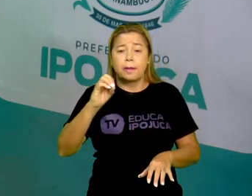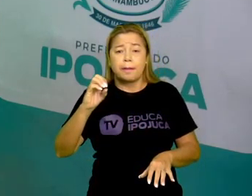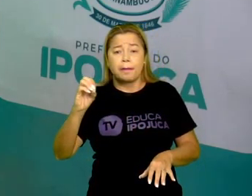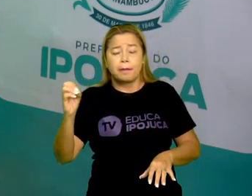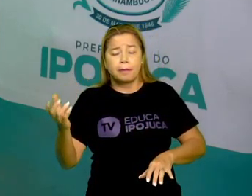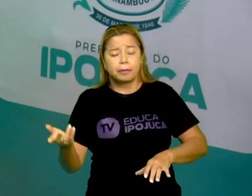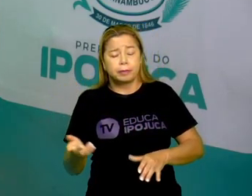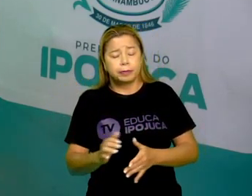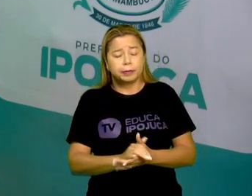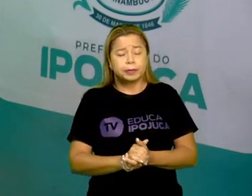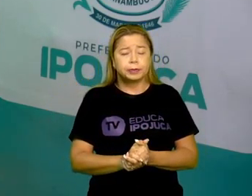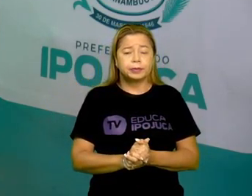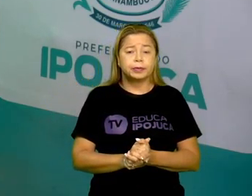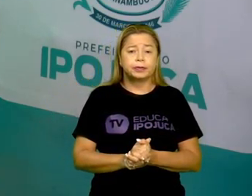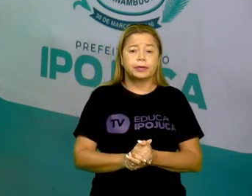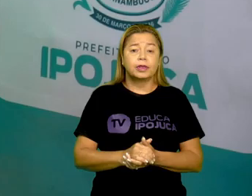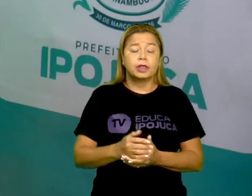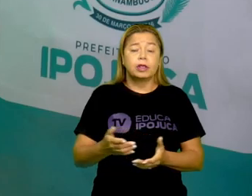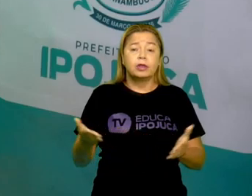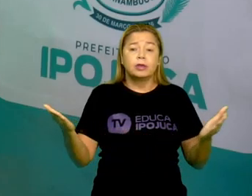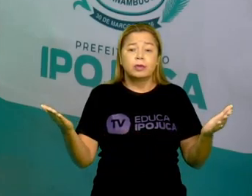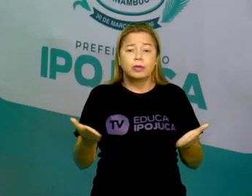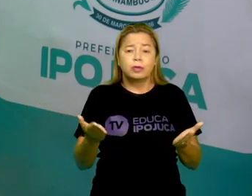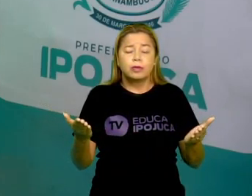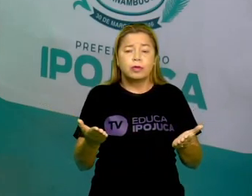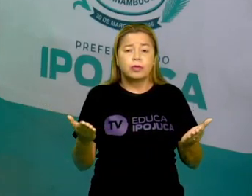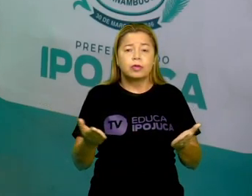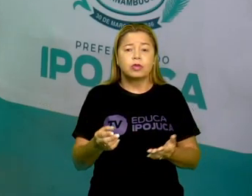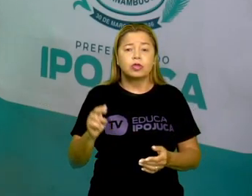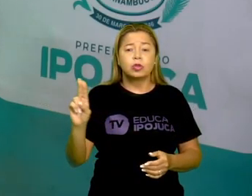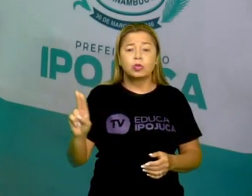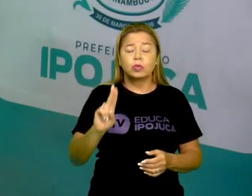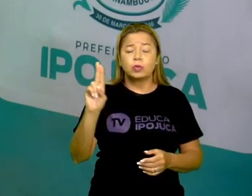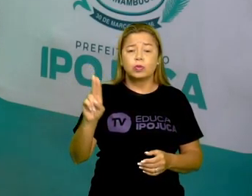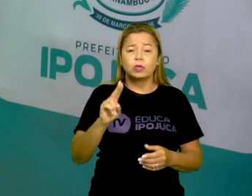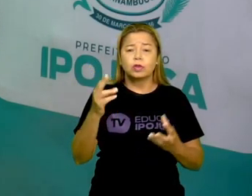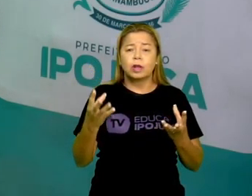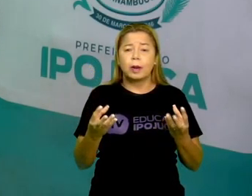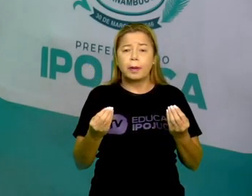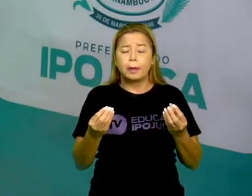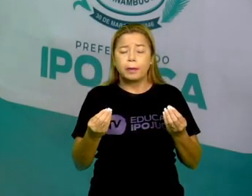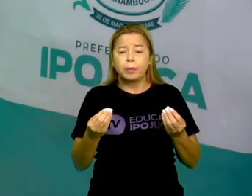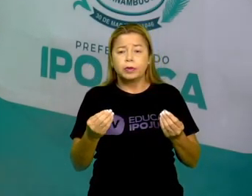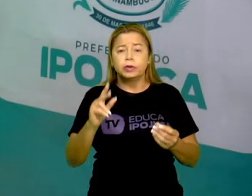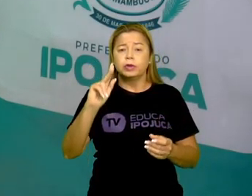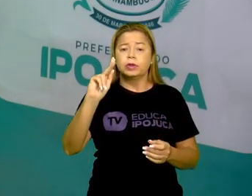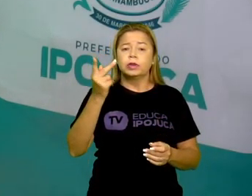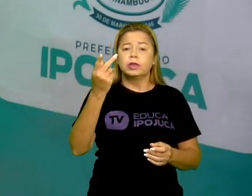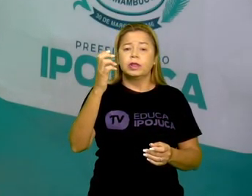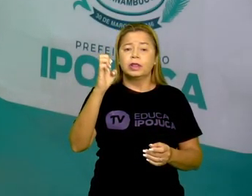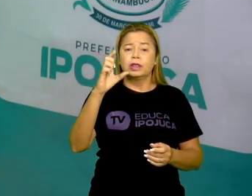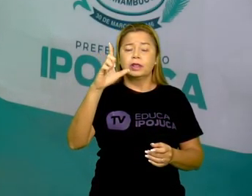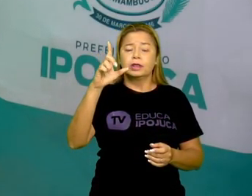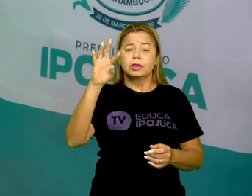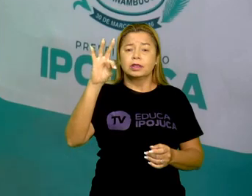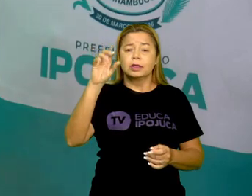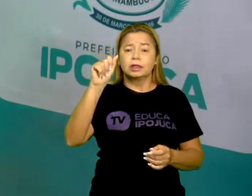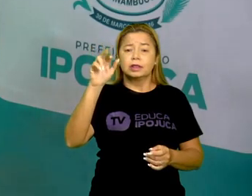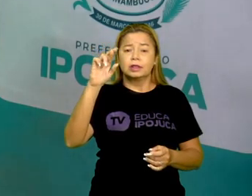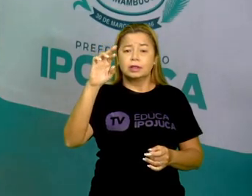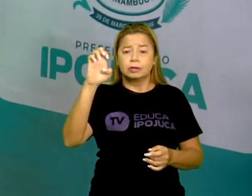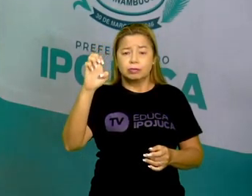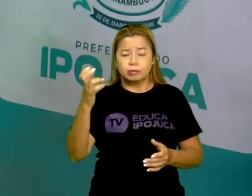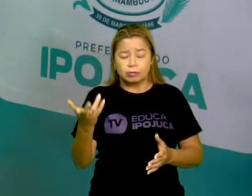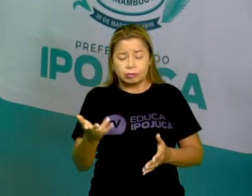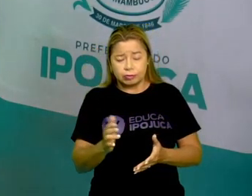gente usa muito ainda hoje em dia. Por exemplo, o hectare, ainda que é bastante utilizado, o are,